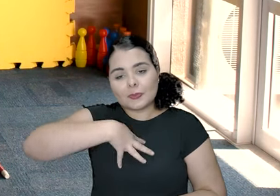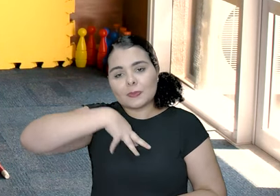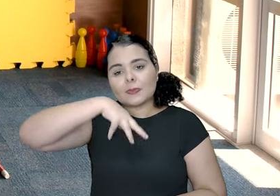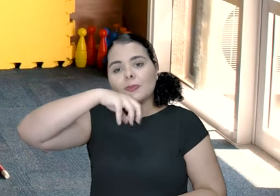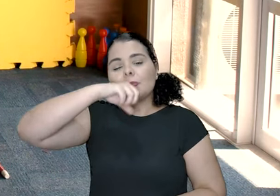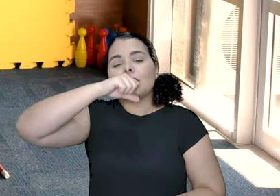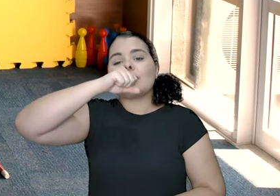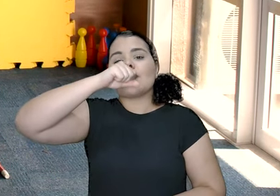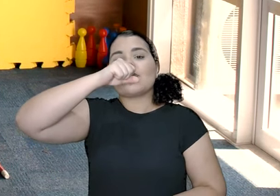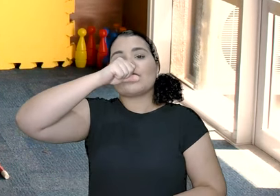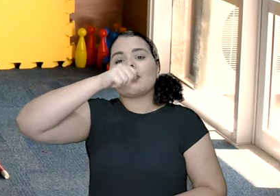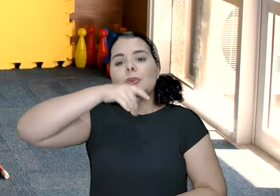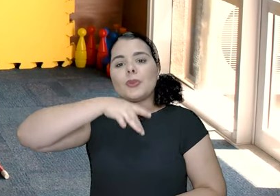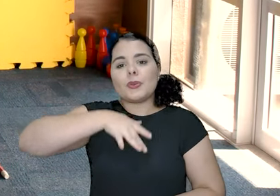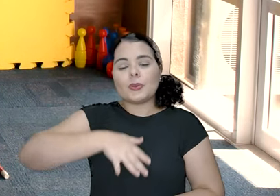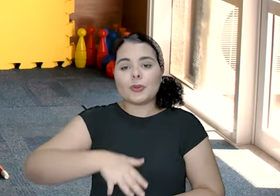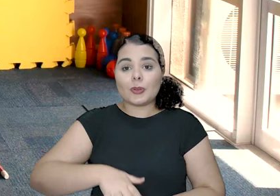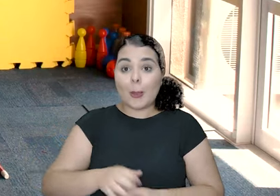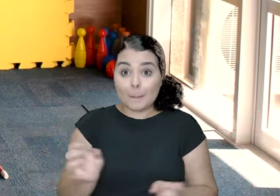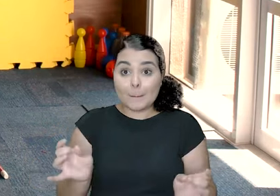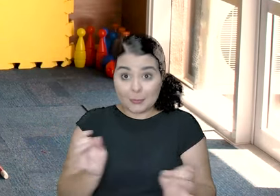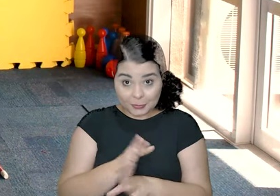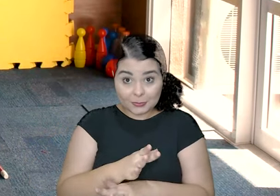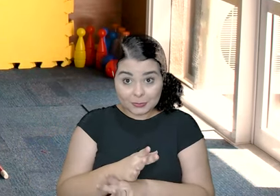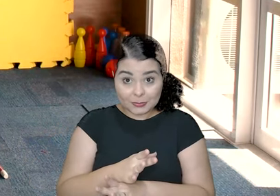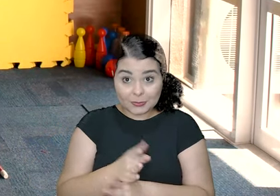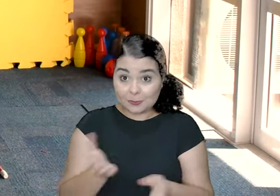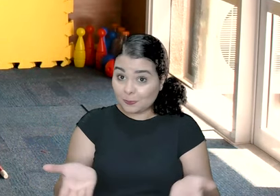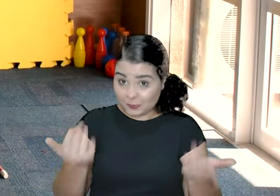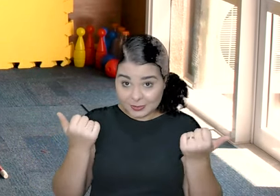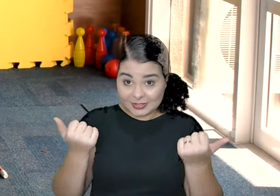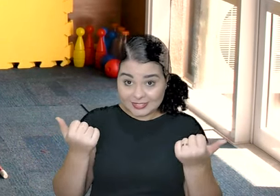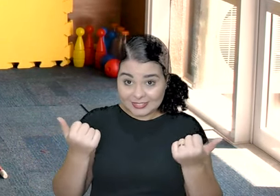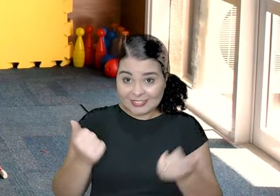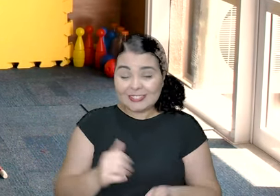Respirou. Tá pronto, tá pronta? Bora lá.